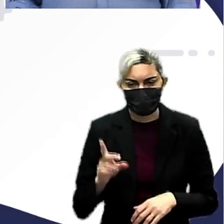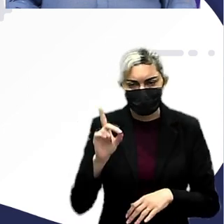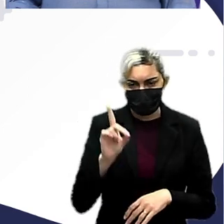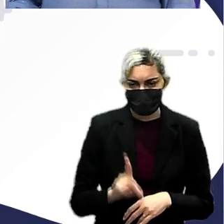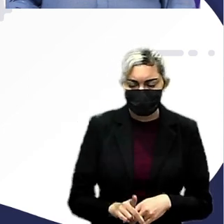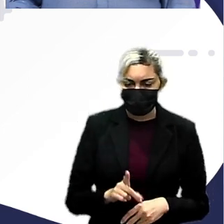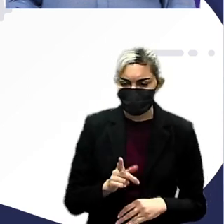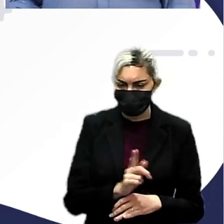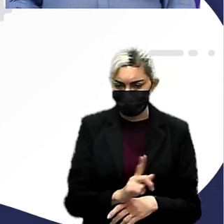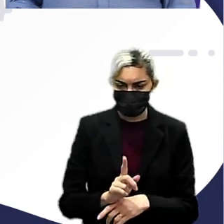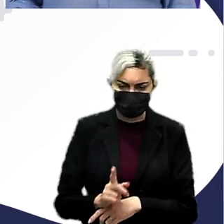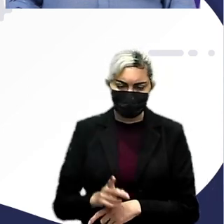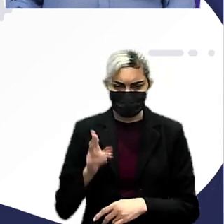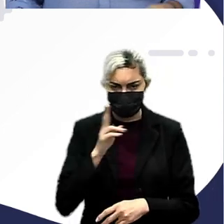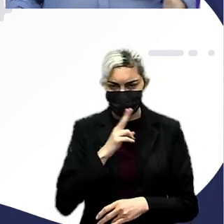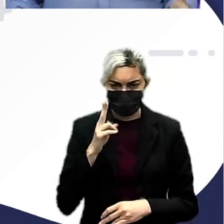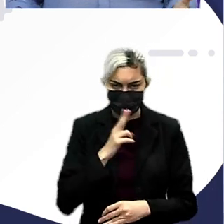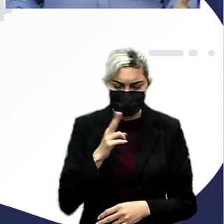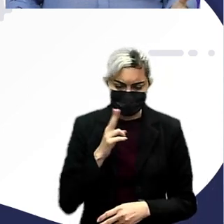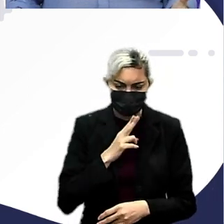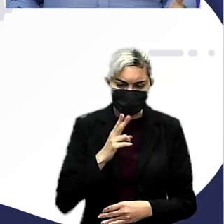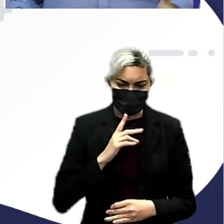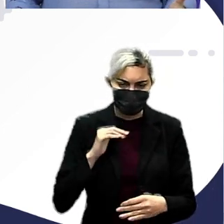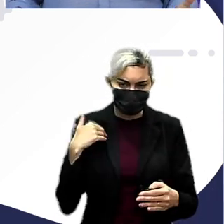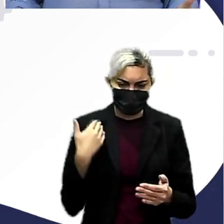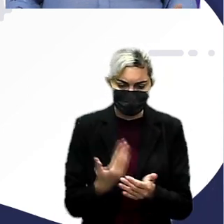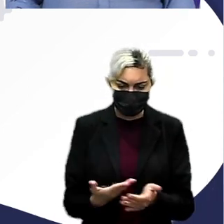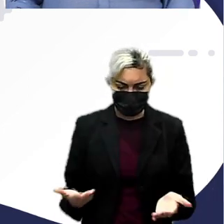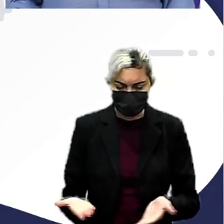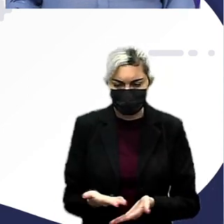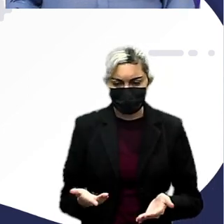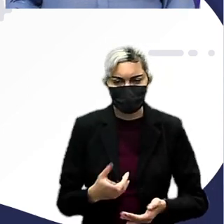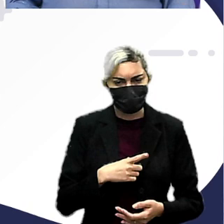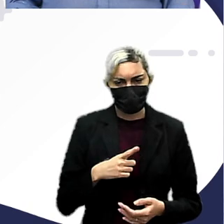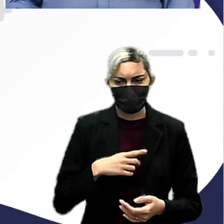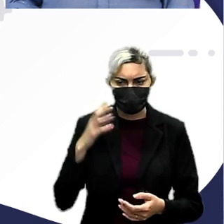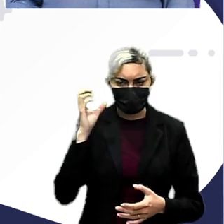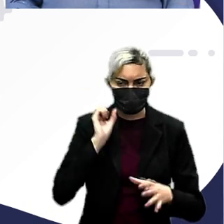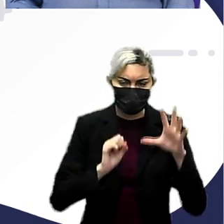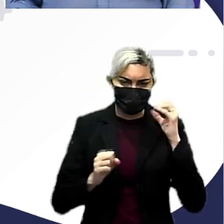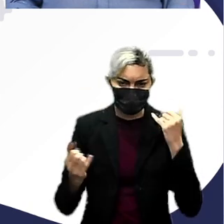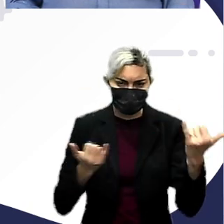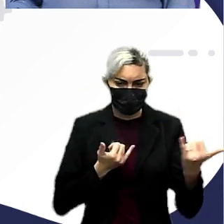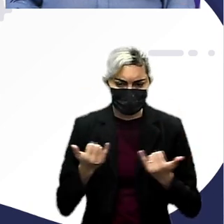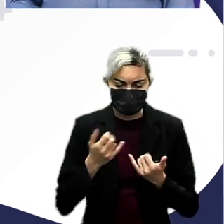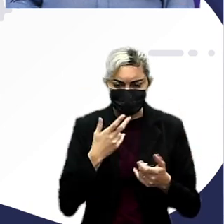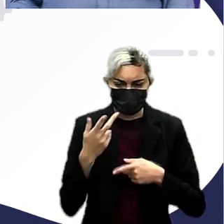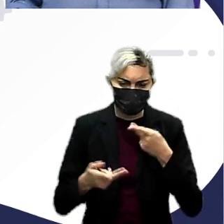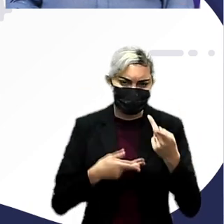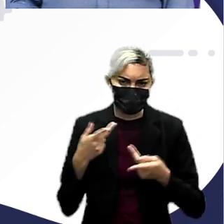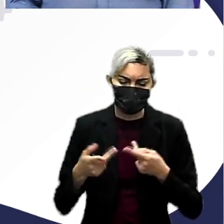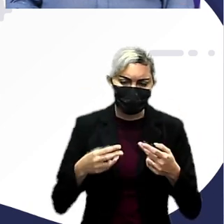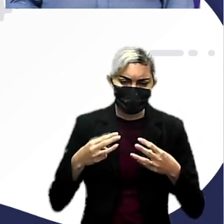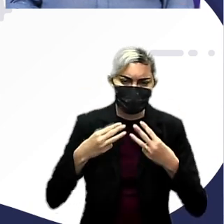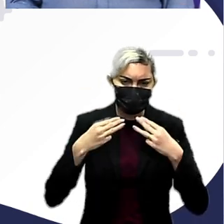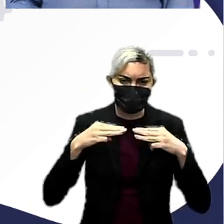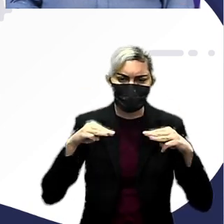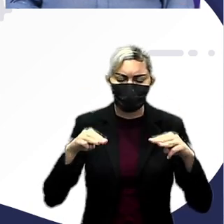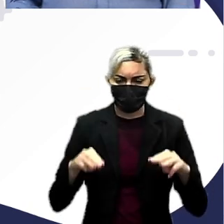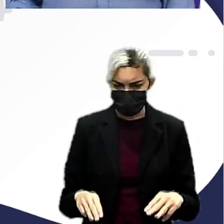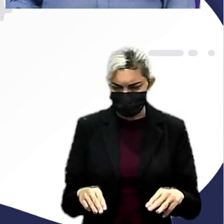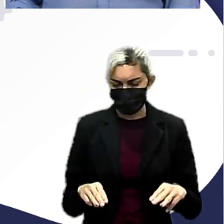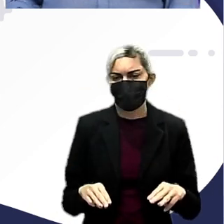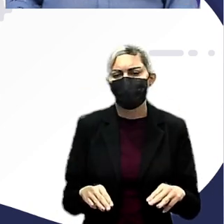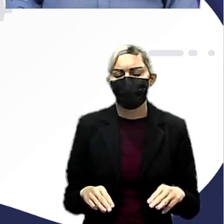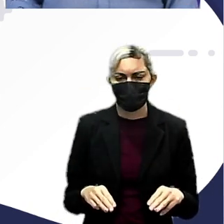de gerenciamento de emergência. Até agora, a gente ouve muito falar do diretor de marketing, do